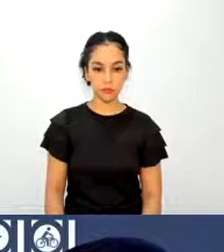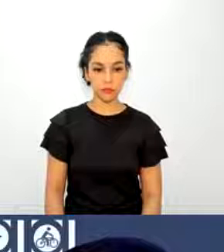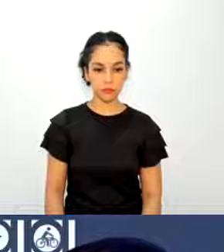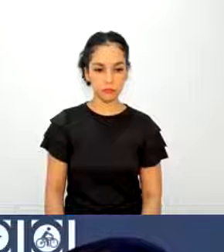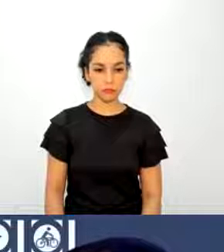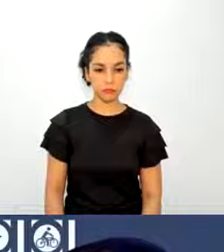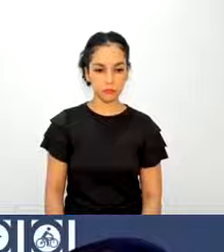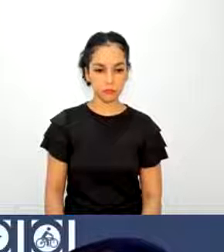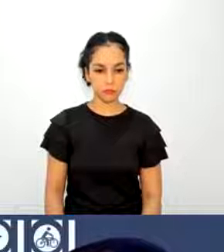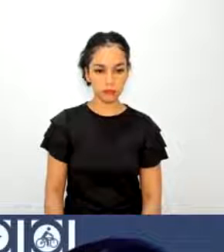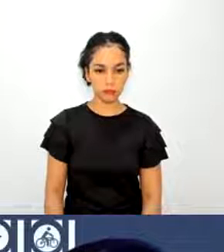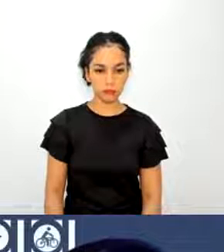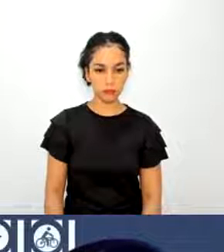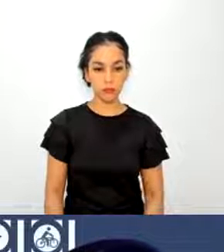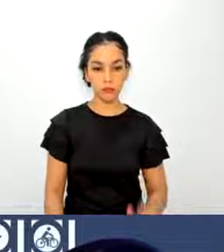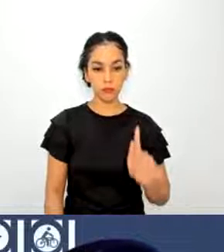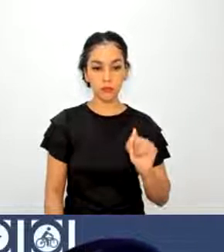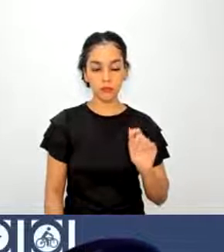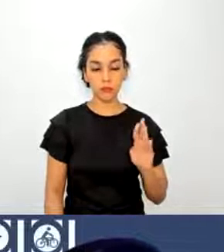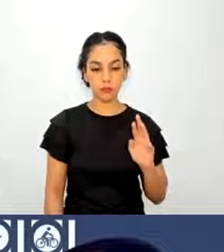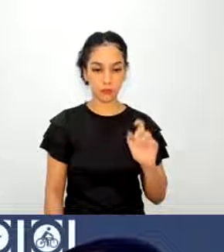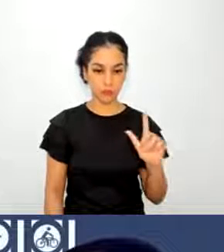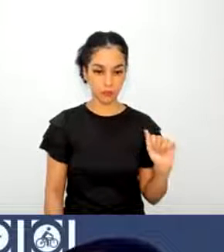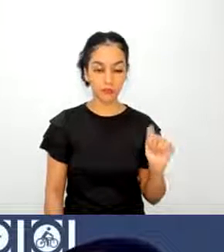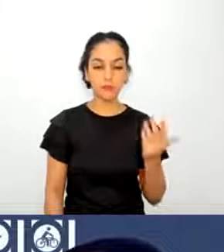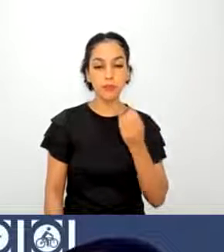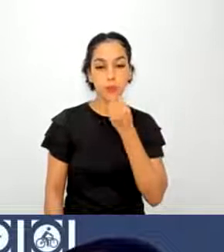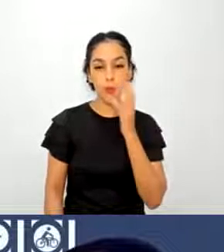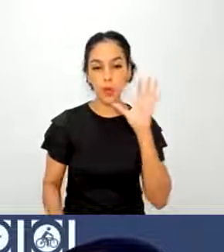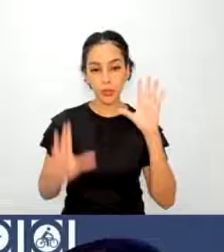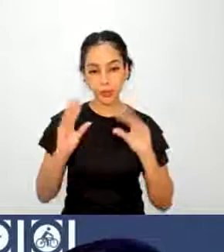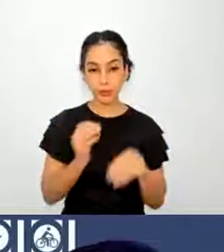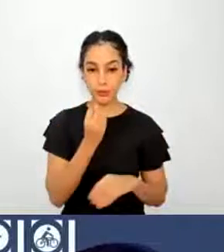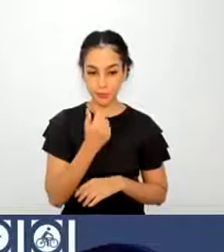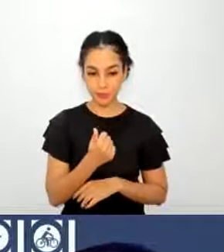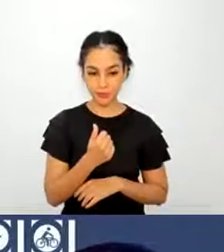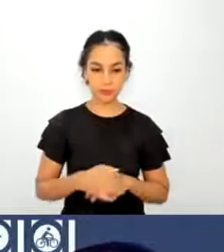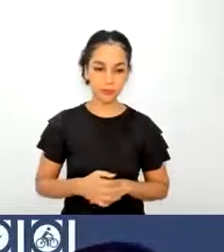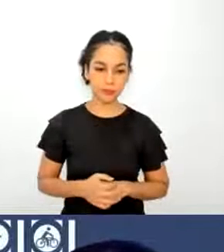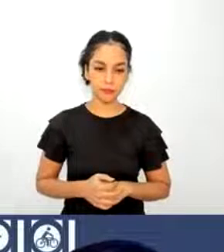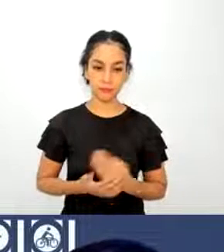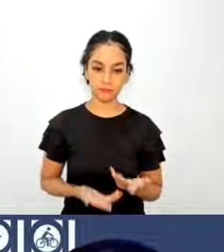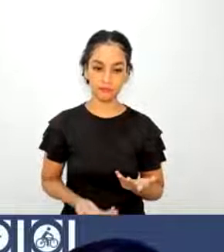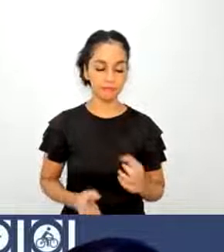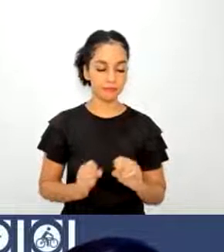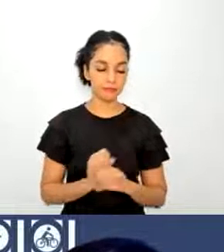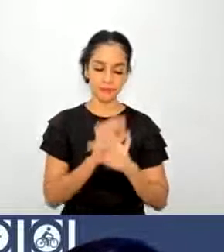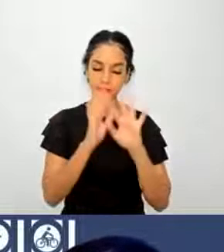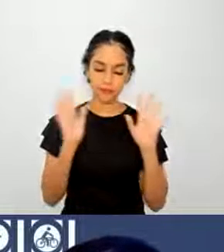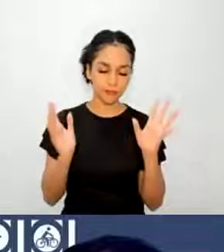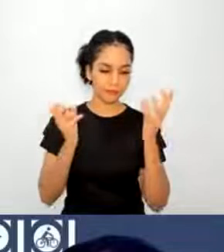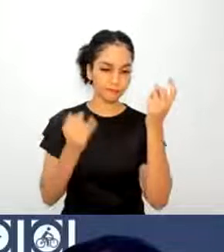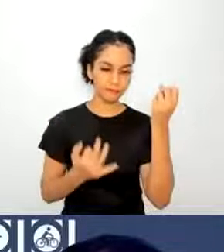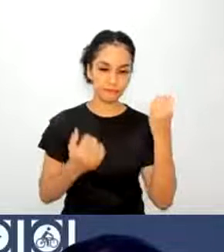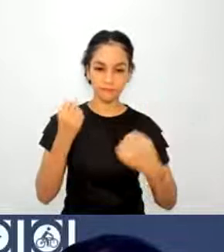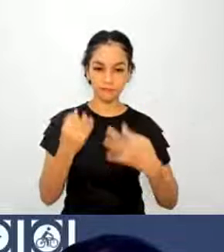Gabriela? Boa noite, Adriana, tudo bem? Tudo. Foi extremamente esclarecedora essa aula que